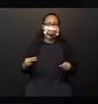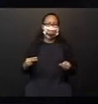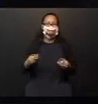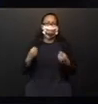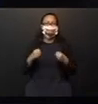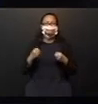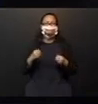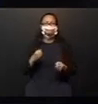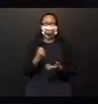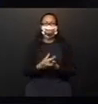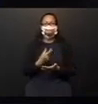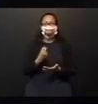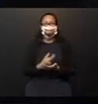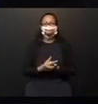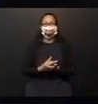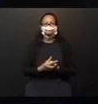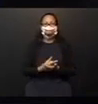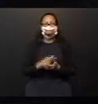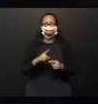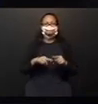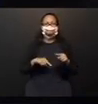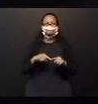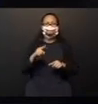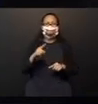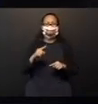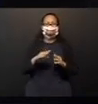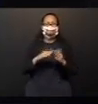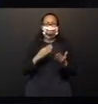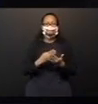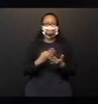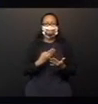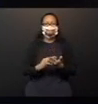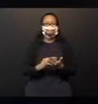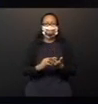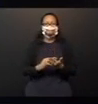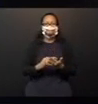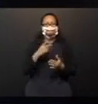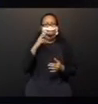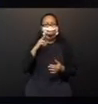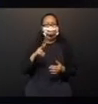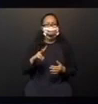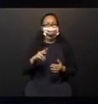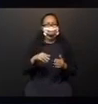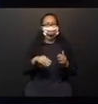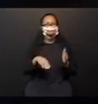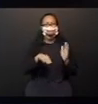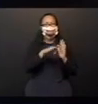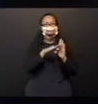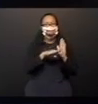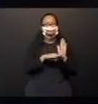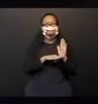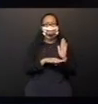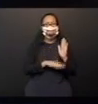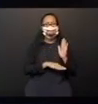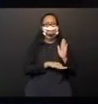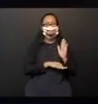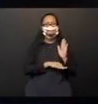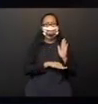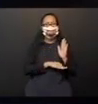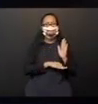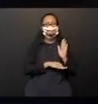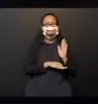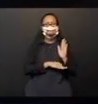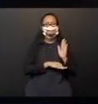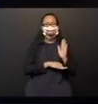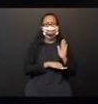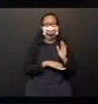comprados para completar seu material escolar. Veja, aí ela coloca uma lista. E aí embaixo dessa lista ele dá uma ordem